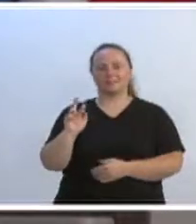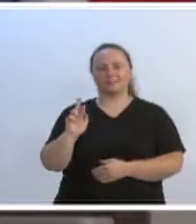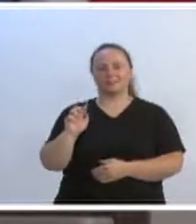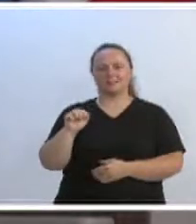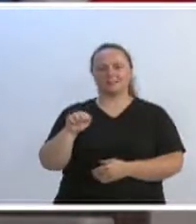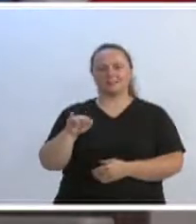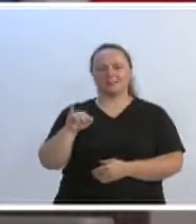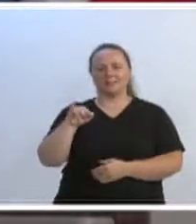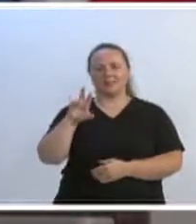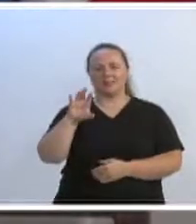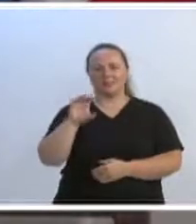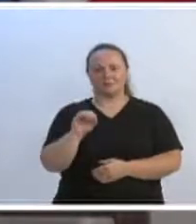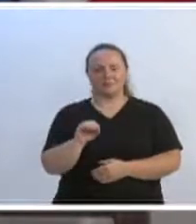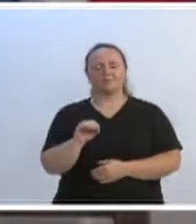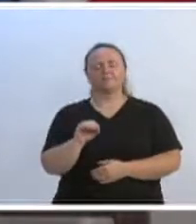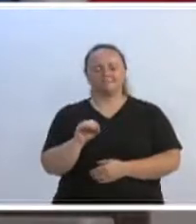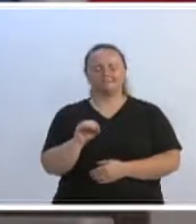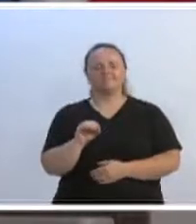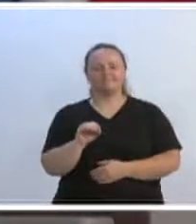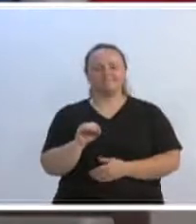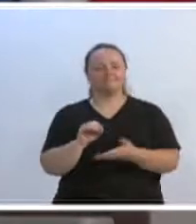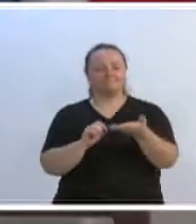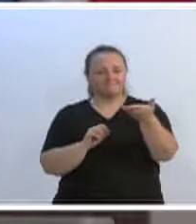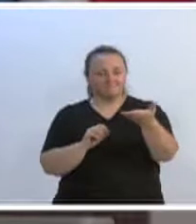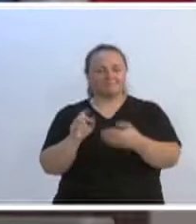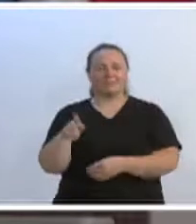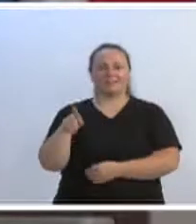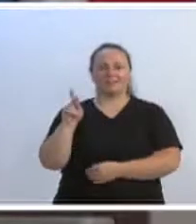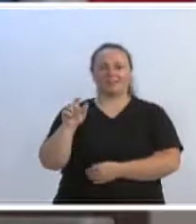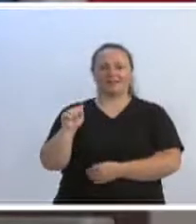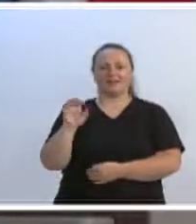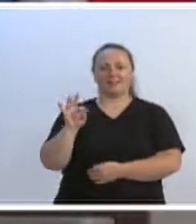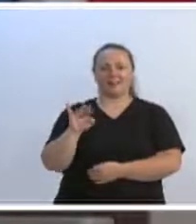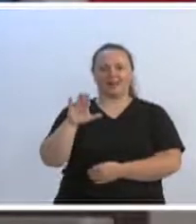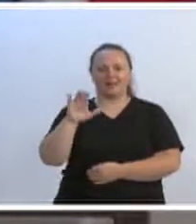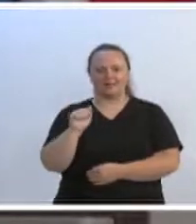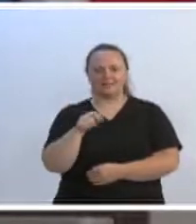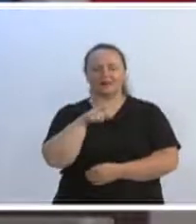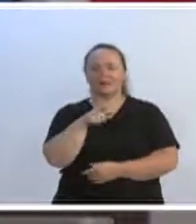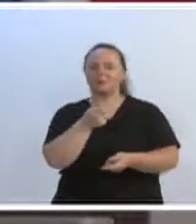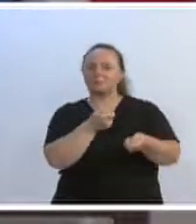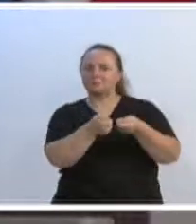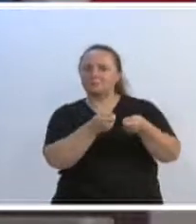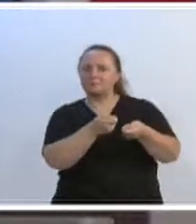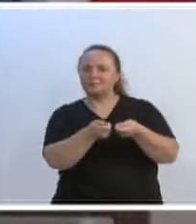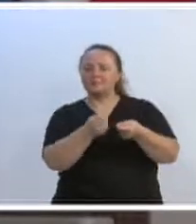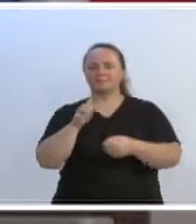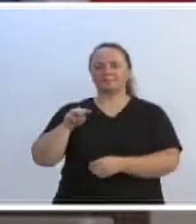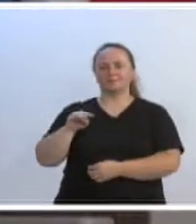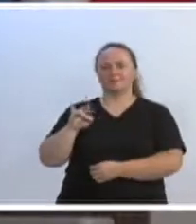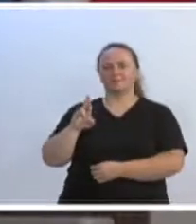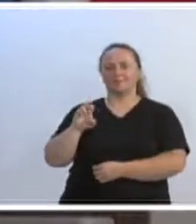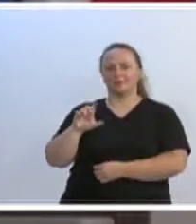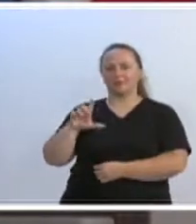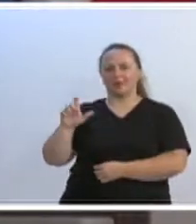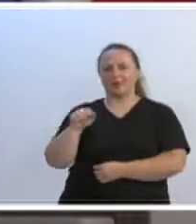homenagem especial durante o 50º da revista pelo Conselho Municipal de Políticas